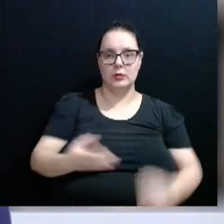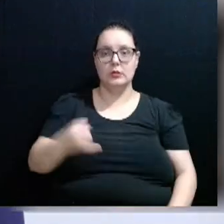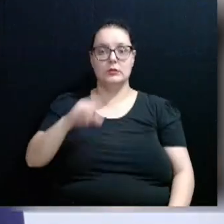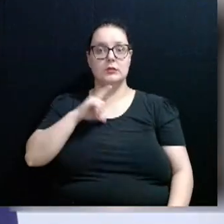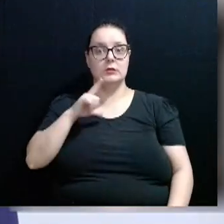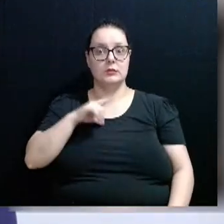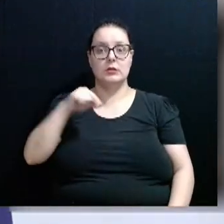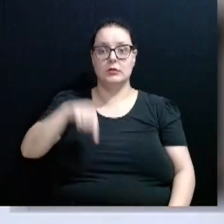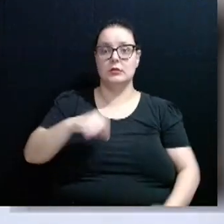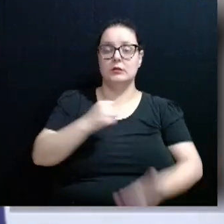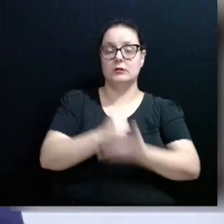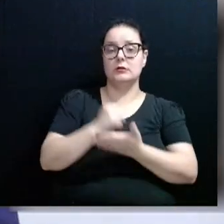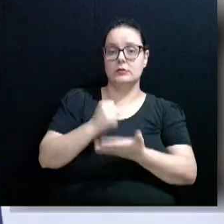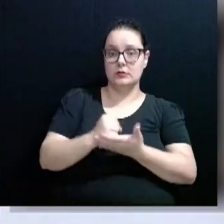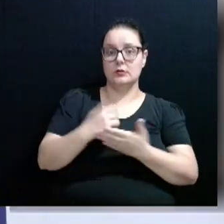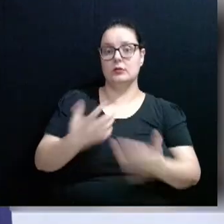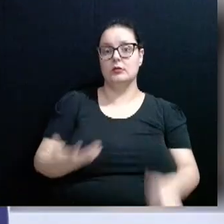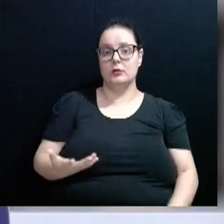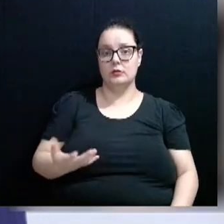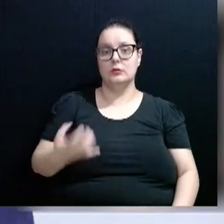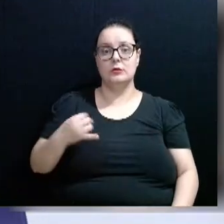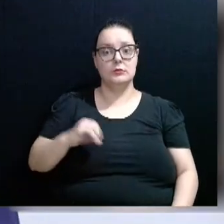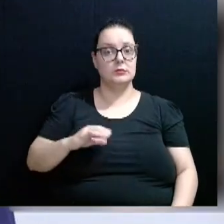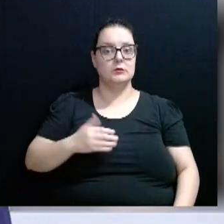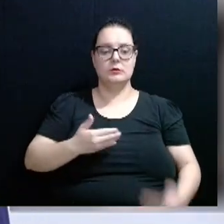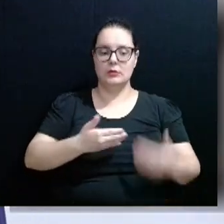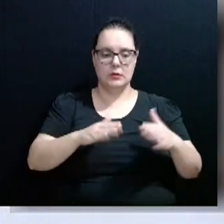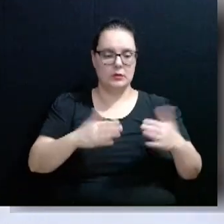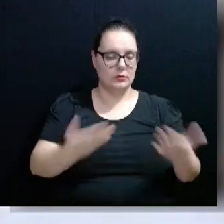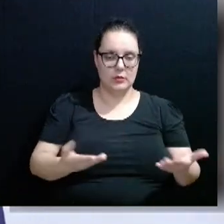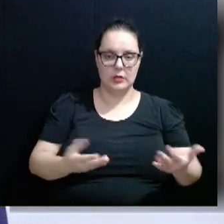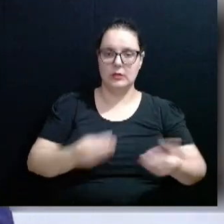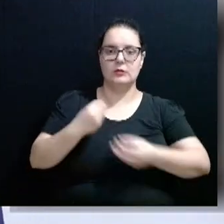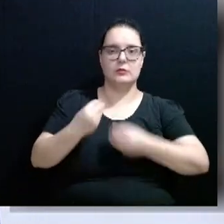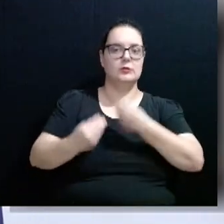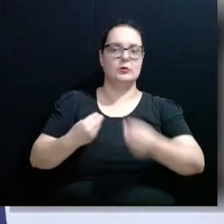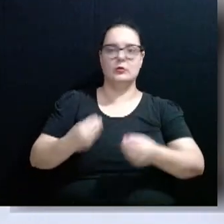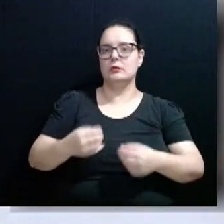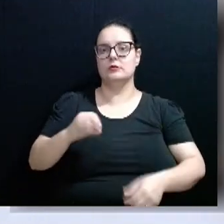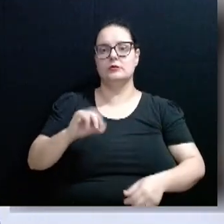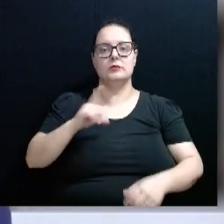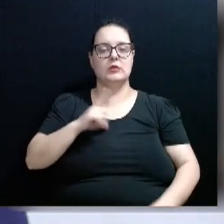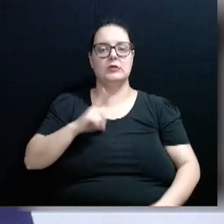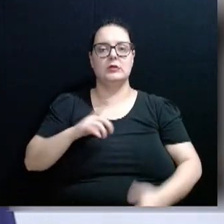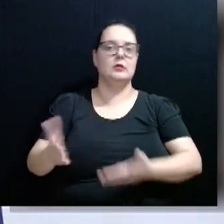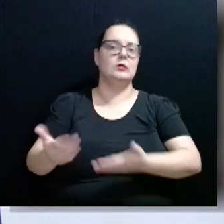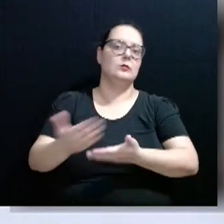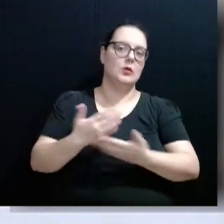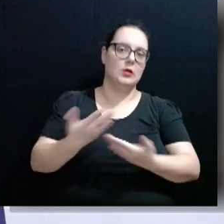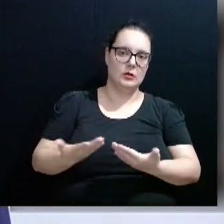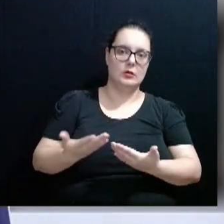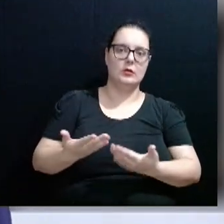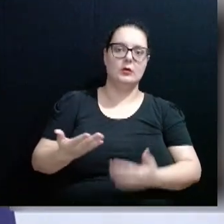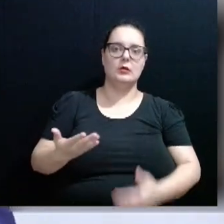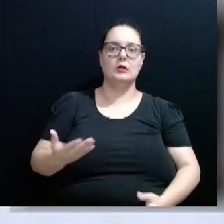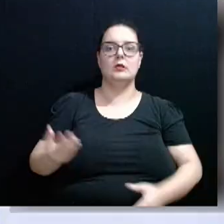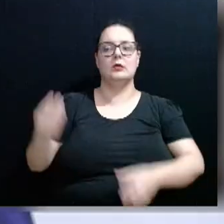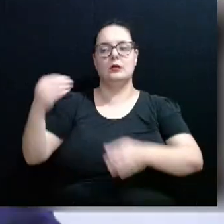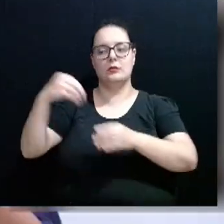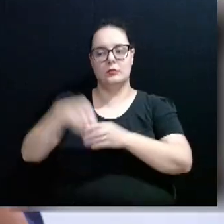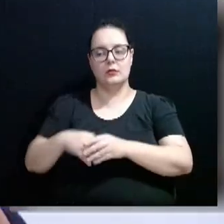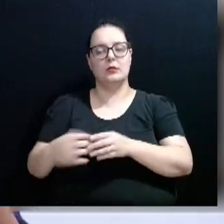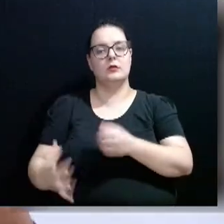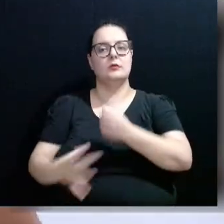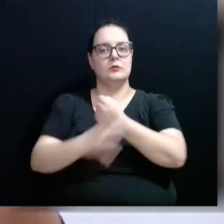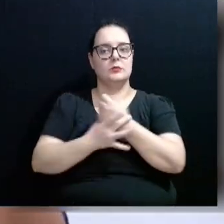se está vigente, se tem condições de fazer esse recolhimento, de colocar esses animais em segurança. E isso